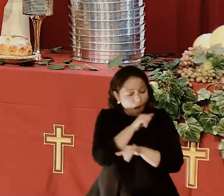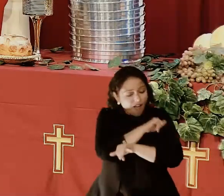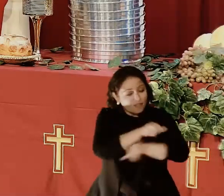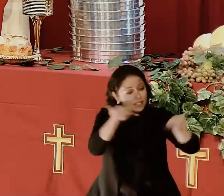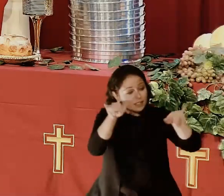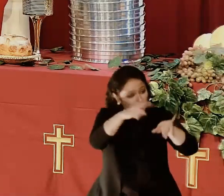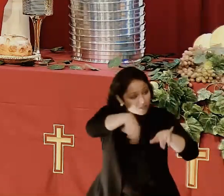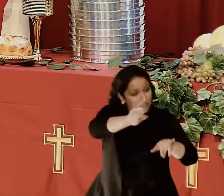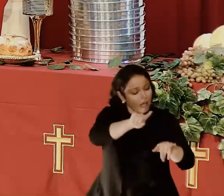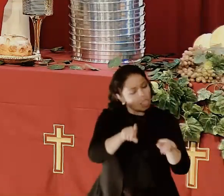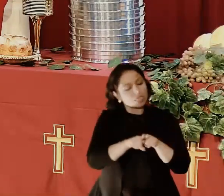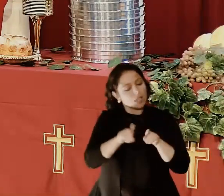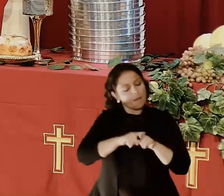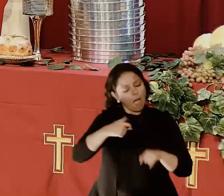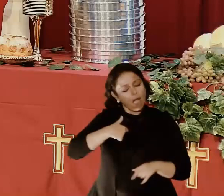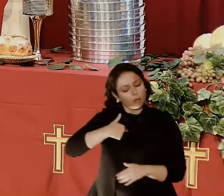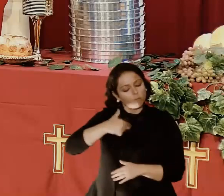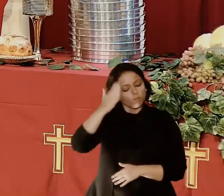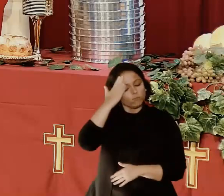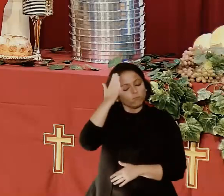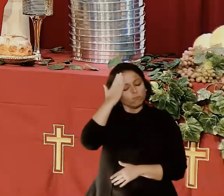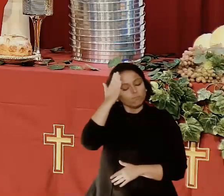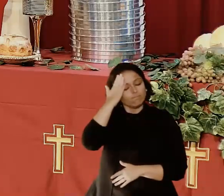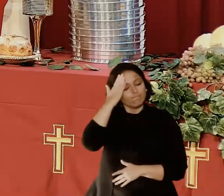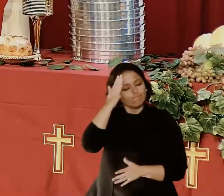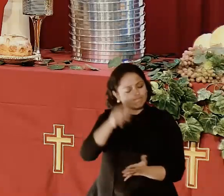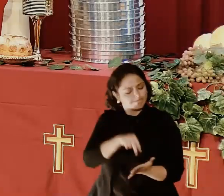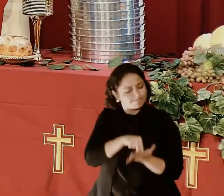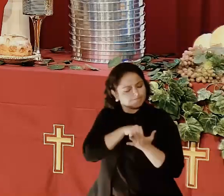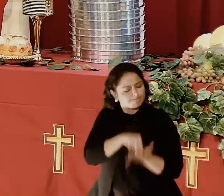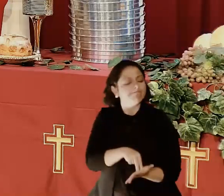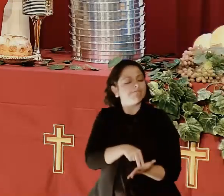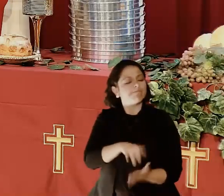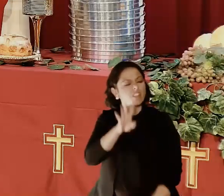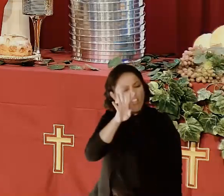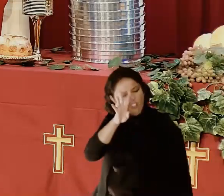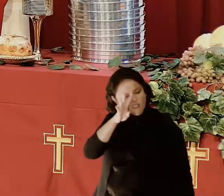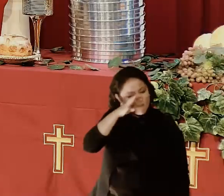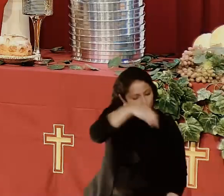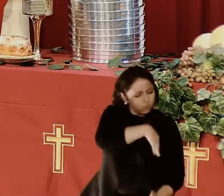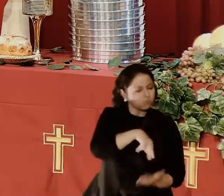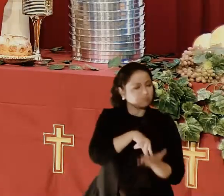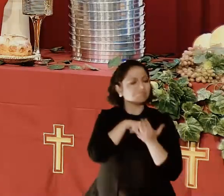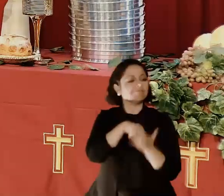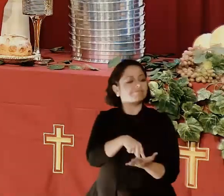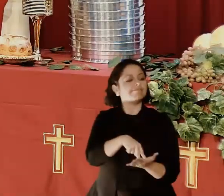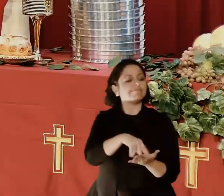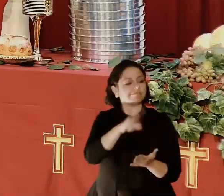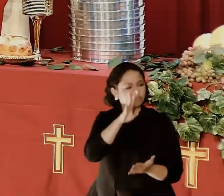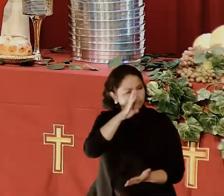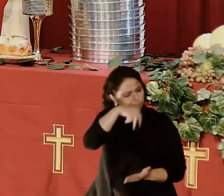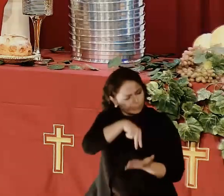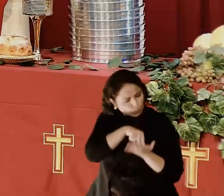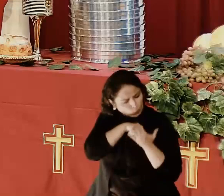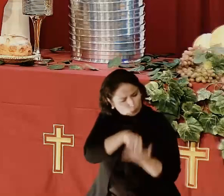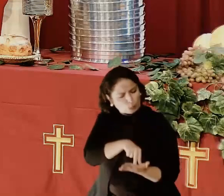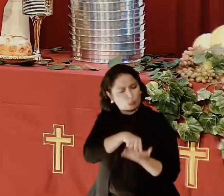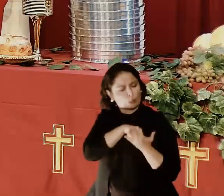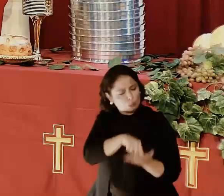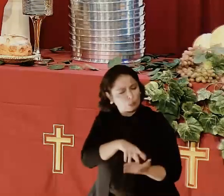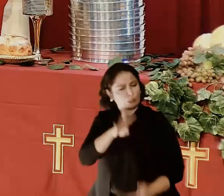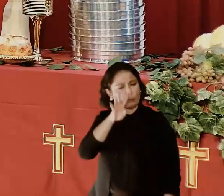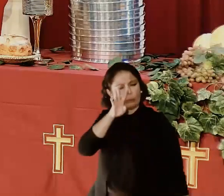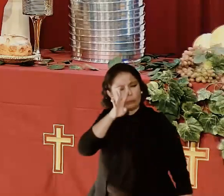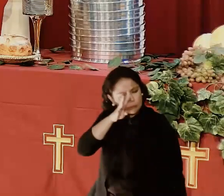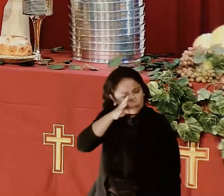aqui hoje, podemos perseverar, sabe? Perseverar, continuar, insistir.